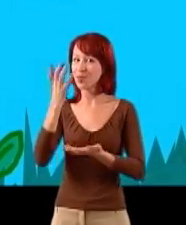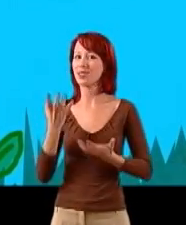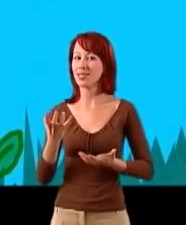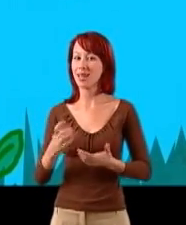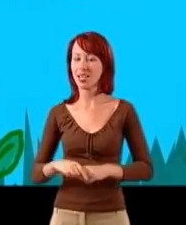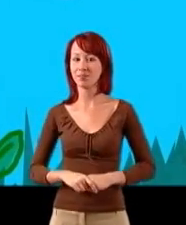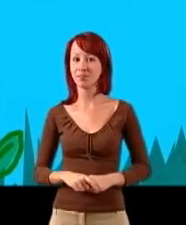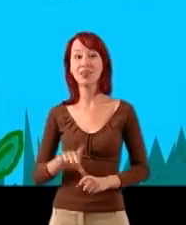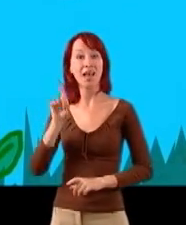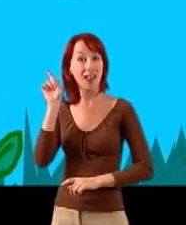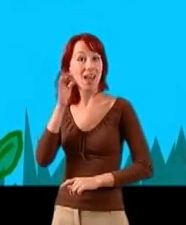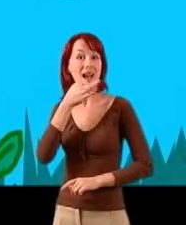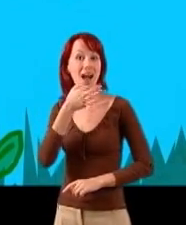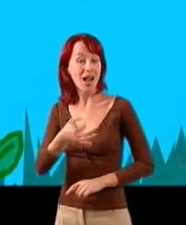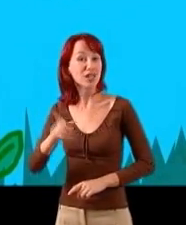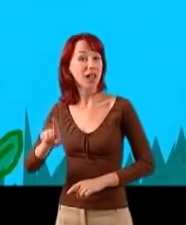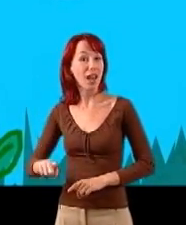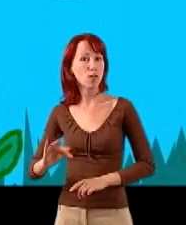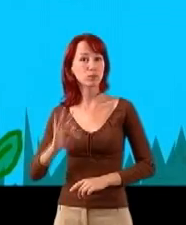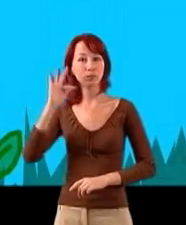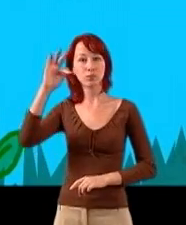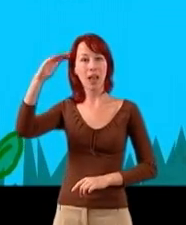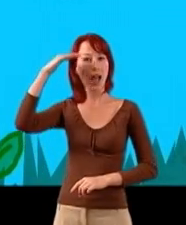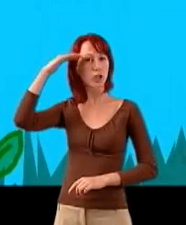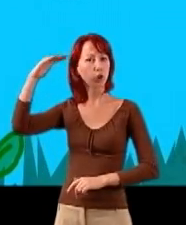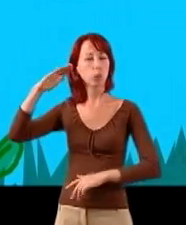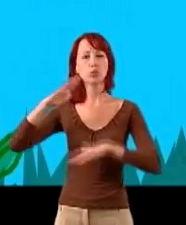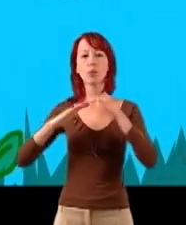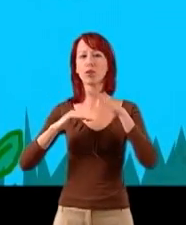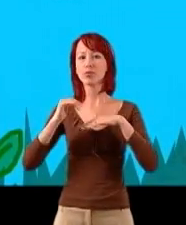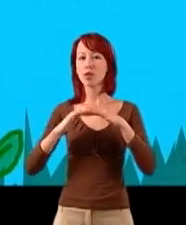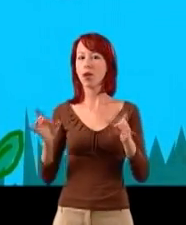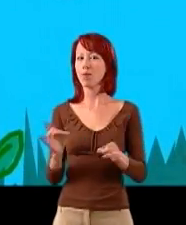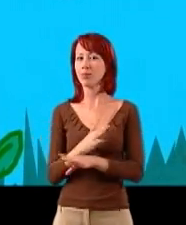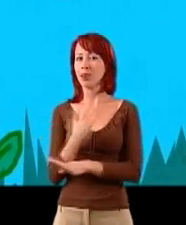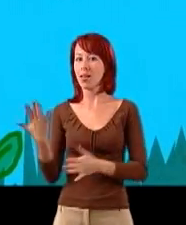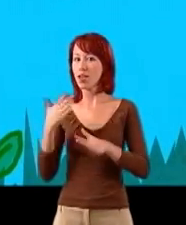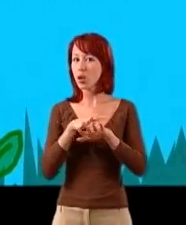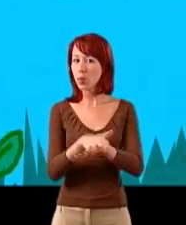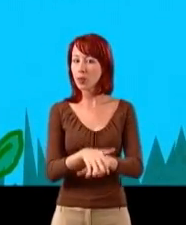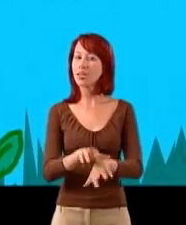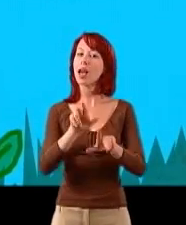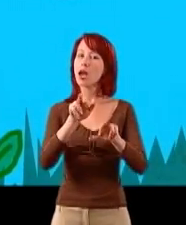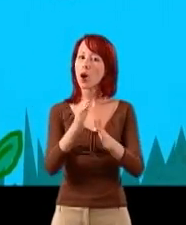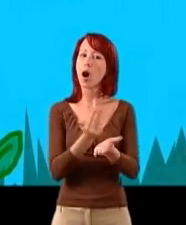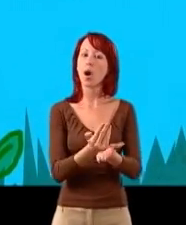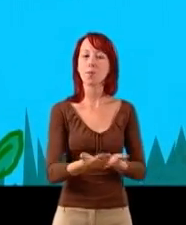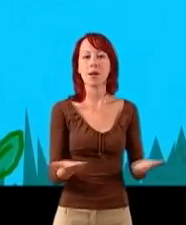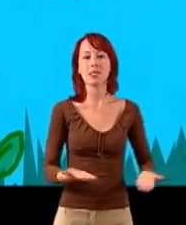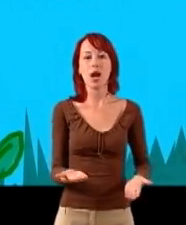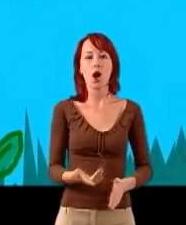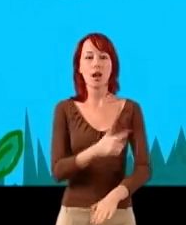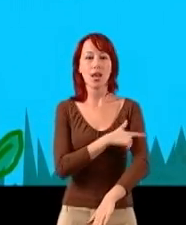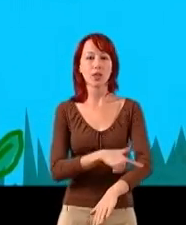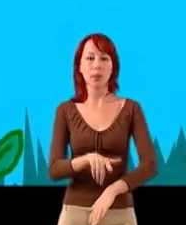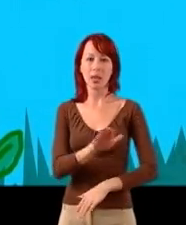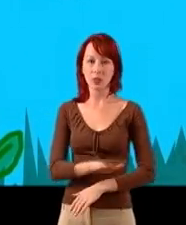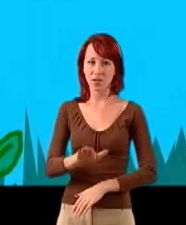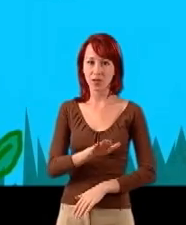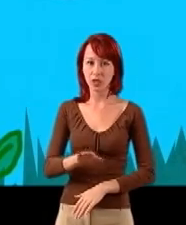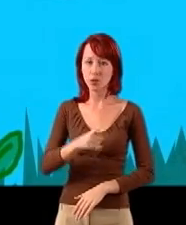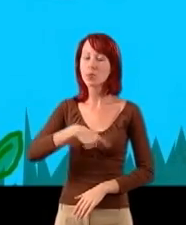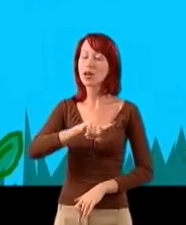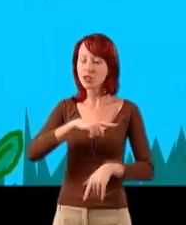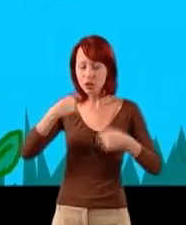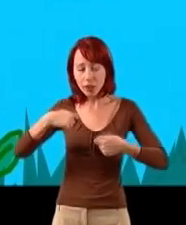Se Deus quiser, né? Eu vejo ele um adulto profissional trabalhando, sendo incluído, assim como a gente está